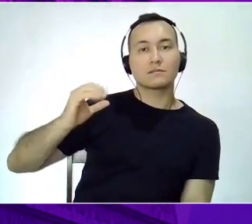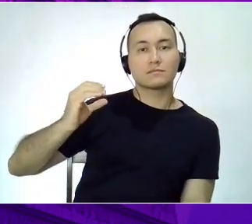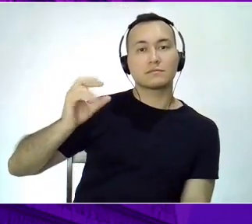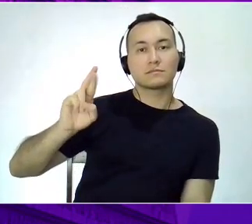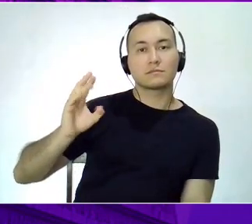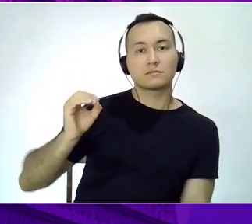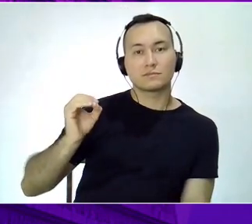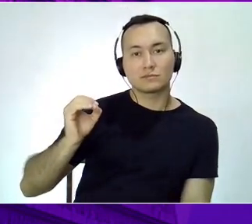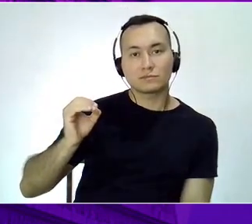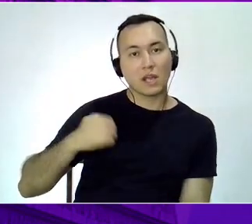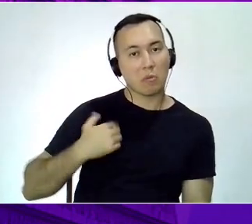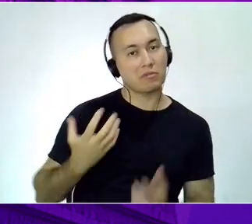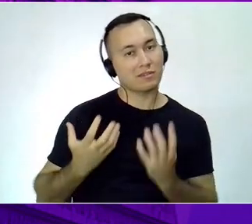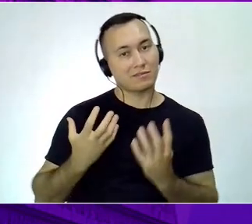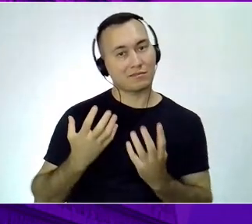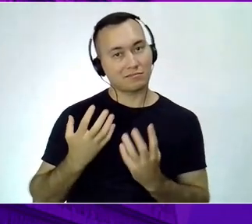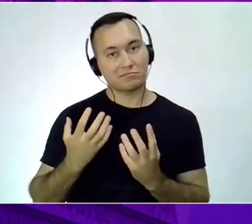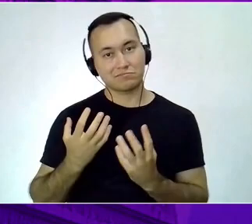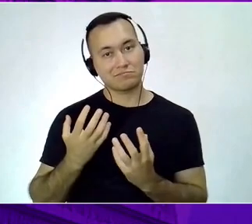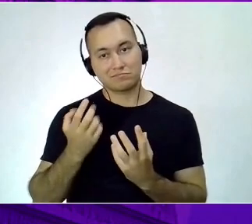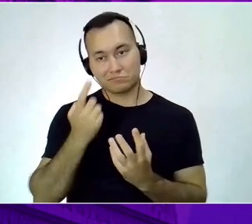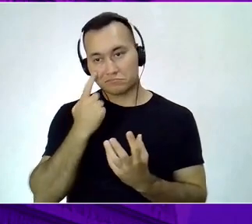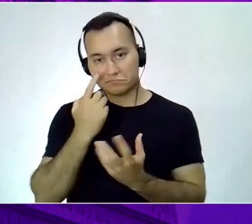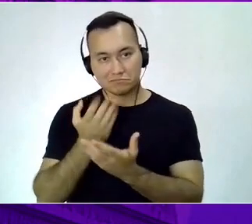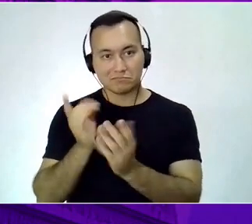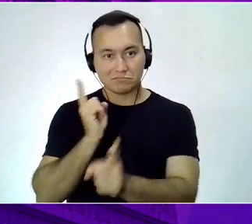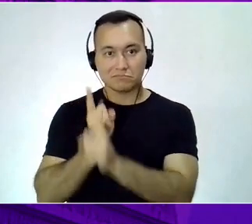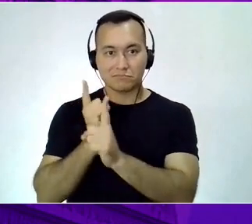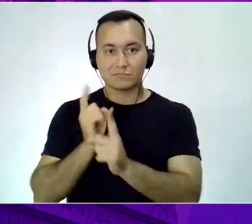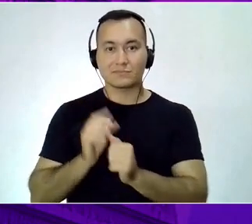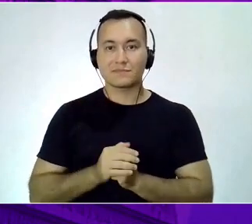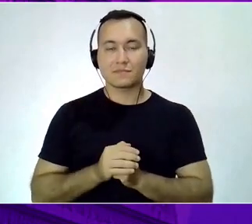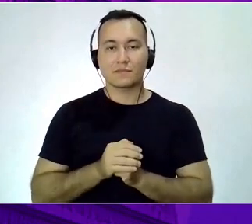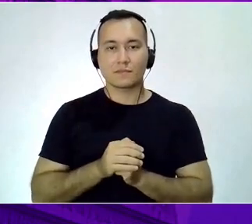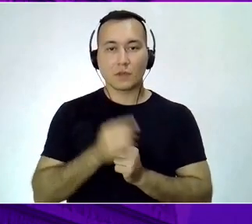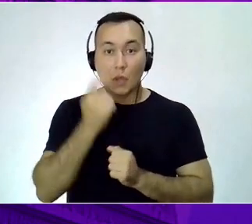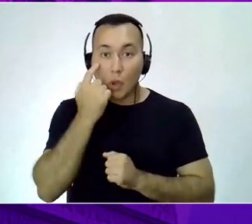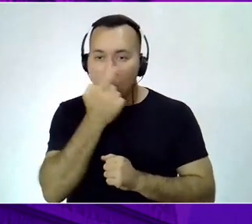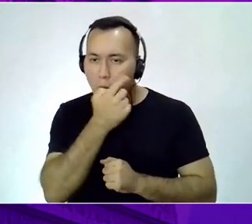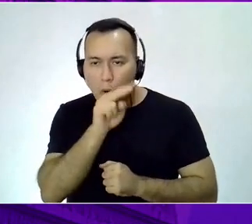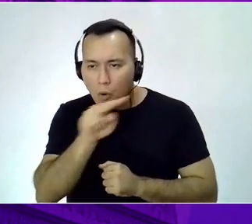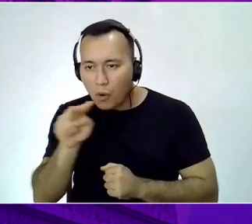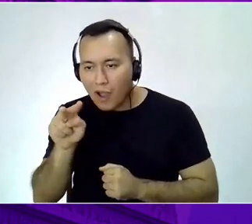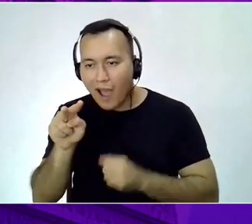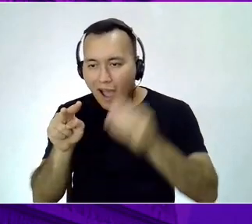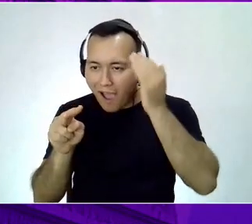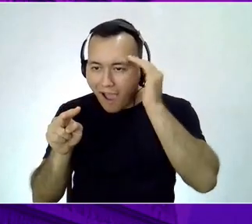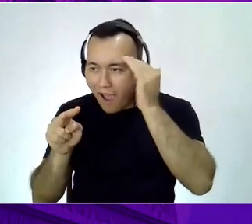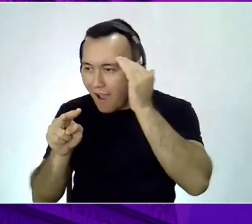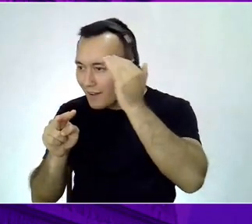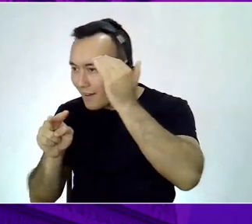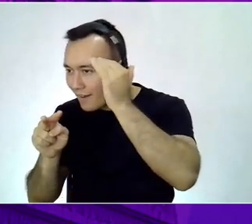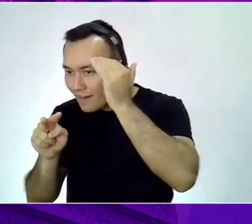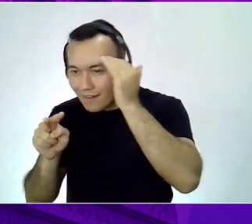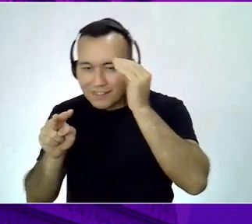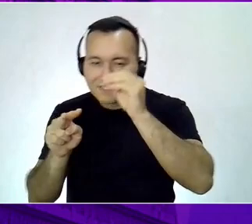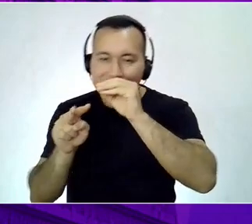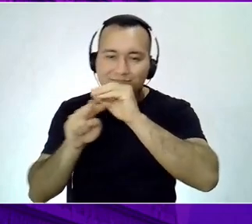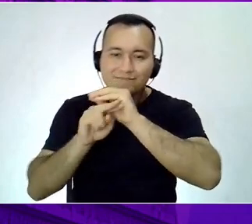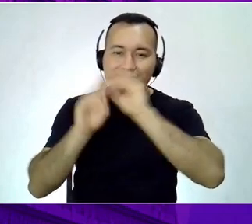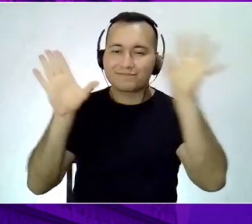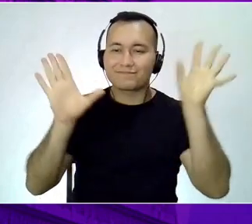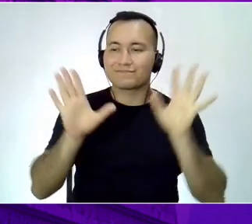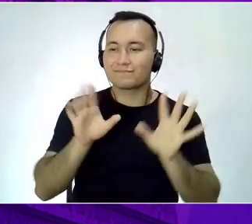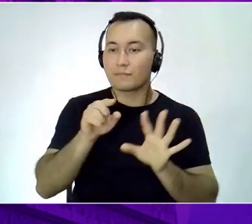no contraste entre o roxo e o cinza escuro. Fica bem mais explícito o que é maior, o que é menor e o que está no meio do caminho, tá